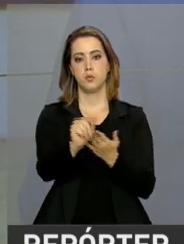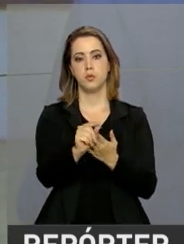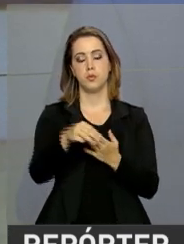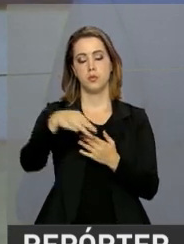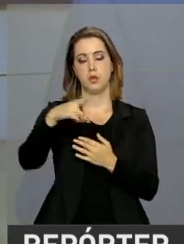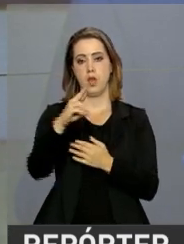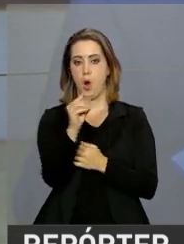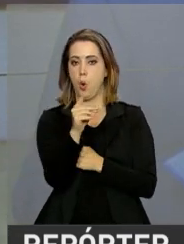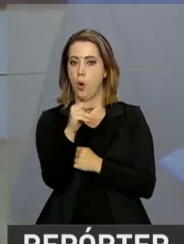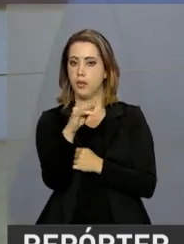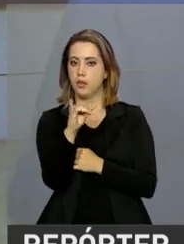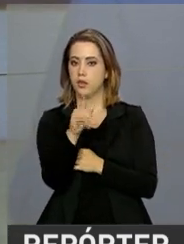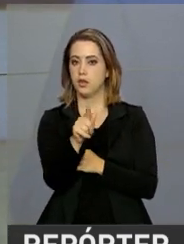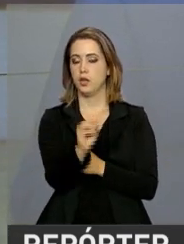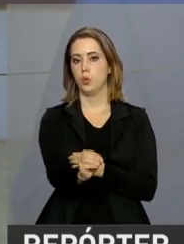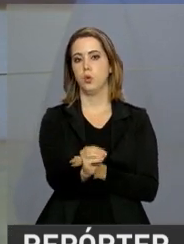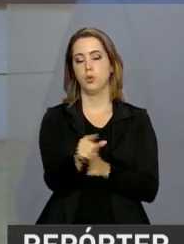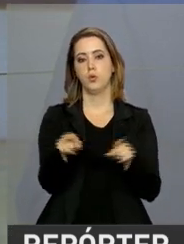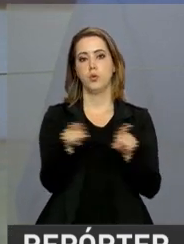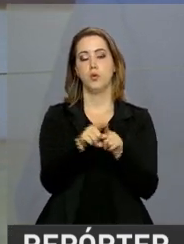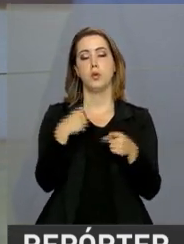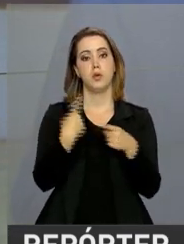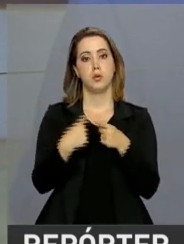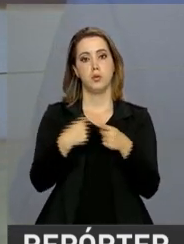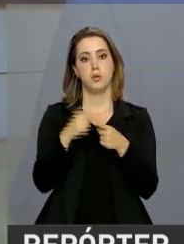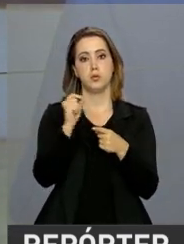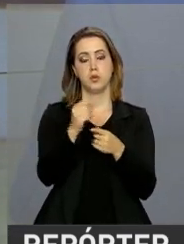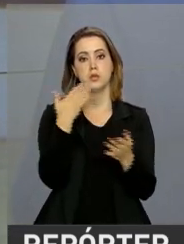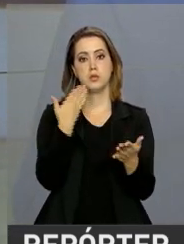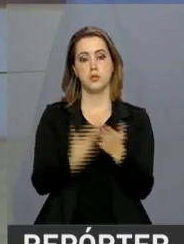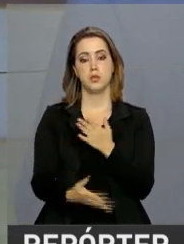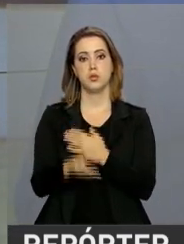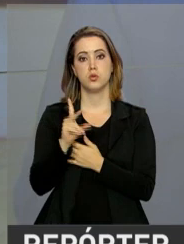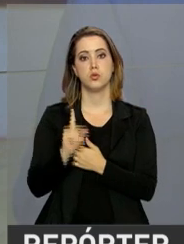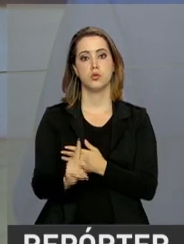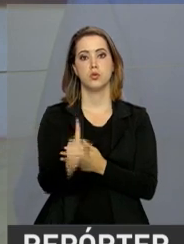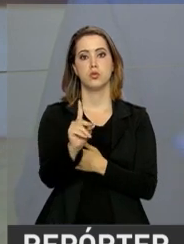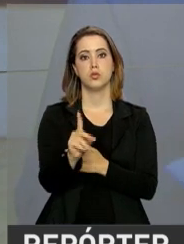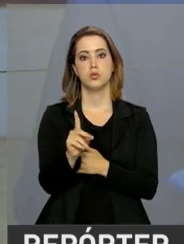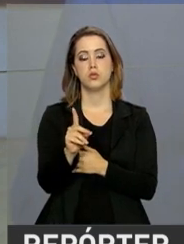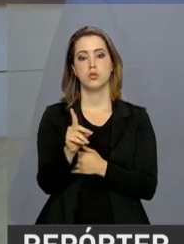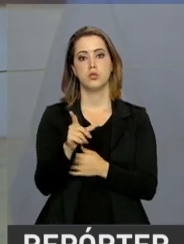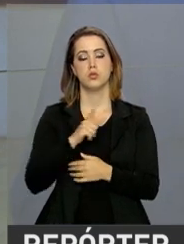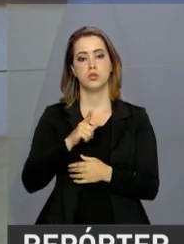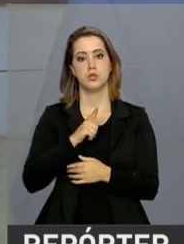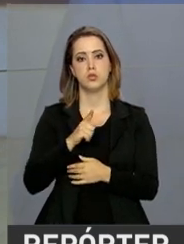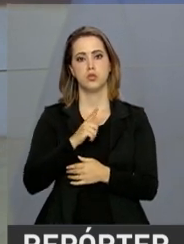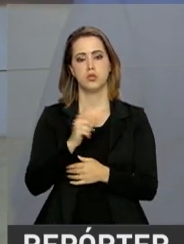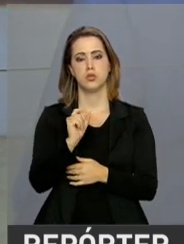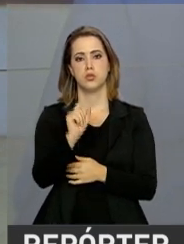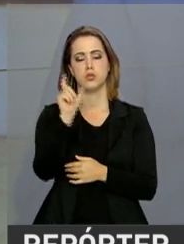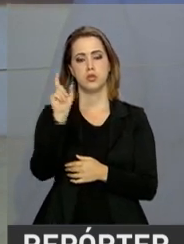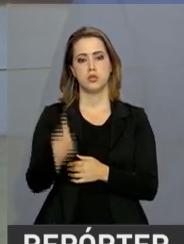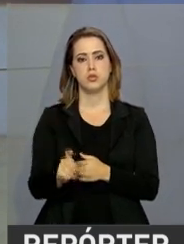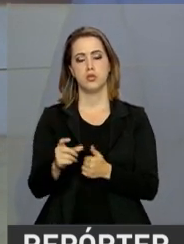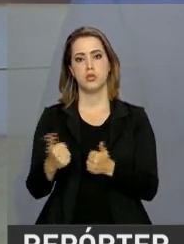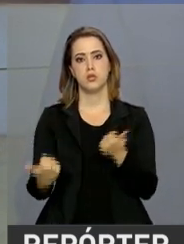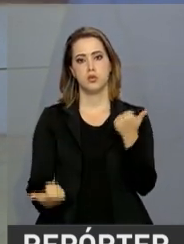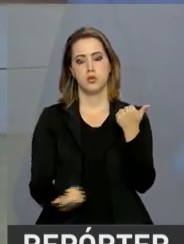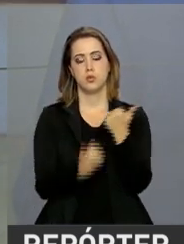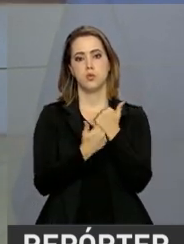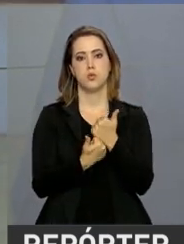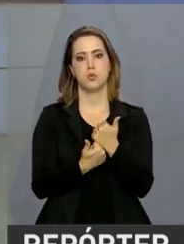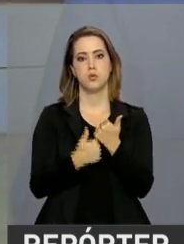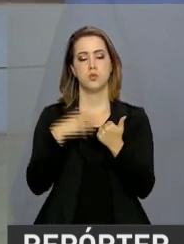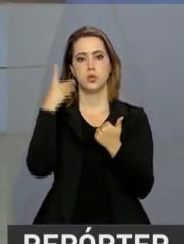de ministro da Defesa porque senão Raul jugman perderia o direito de ser suplente do deputado e atual ministro